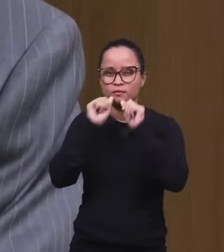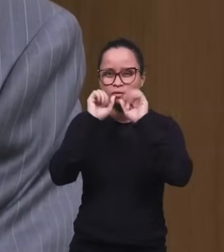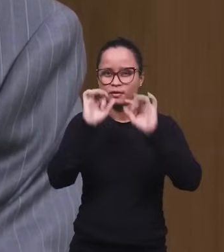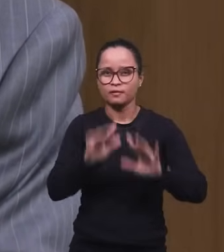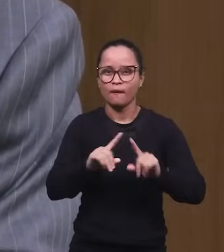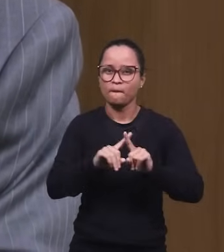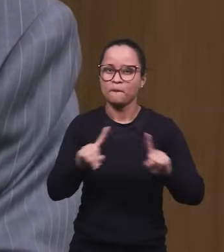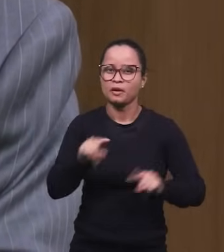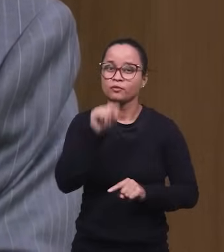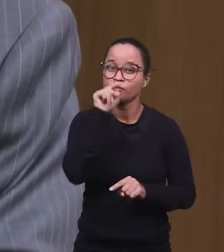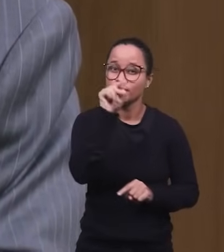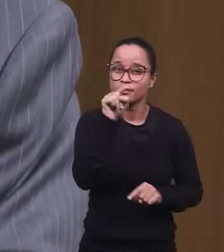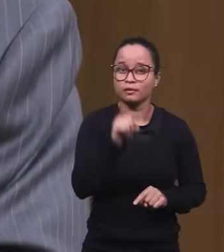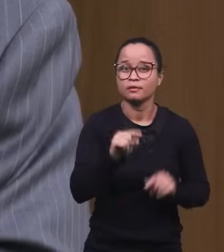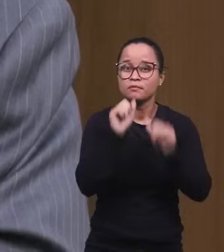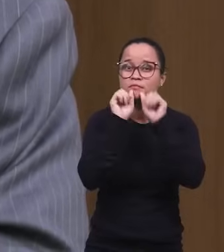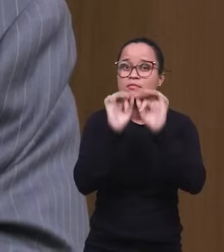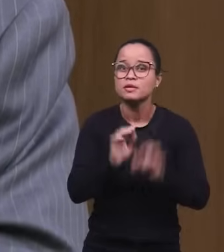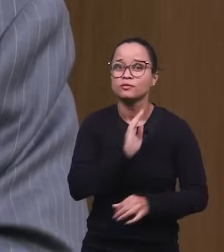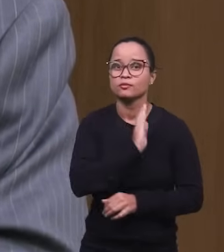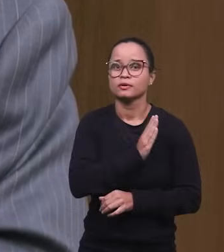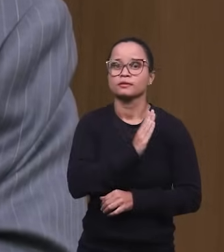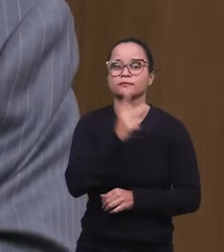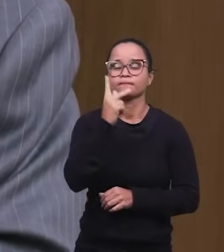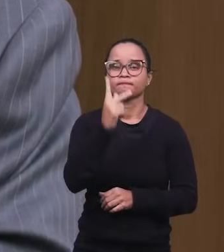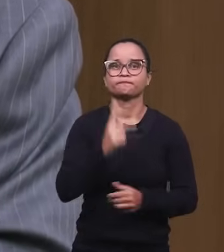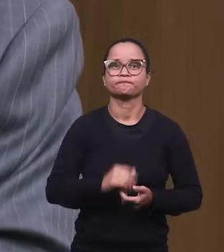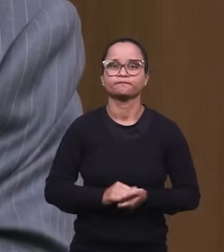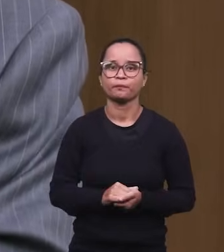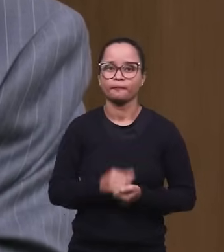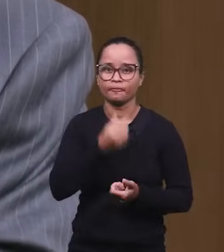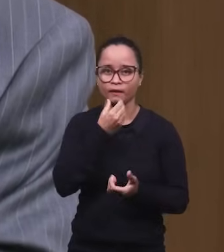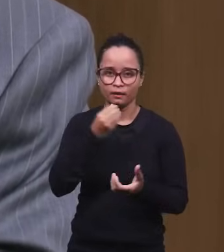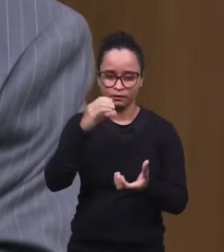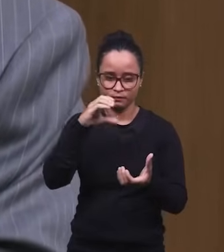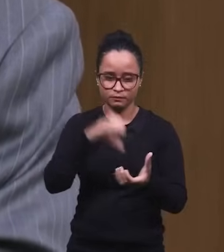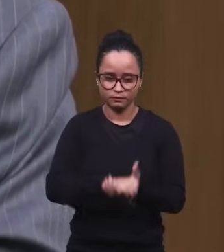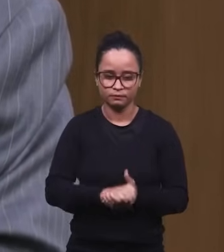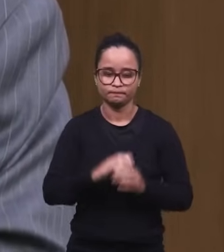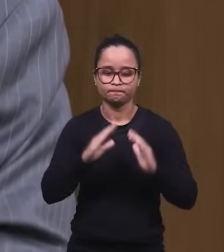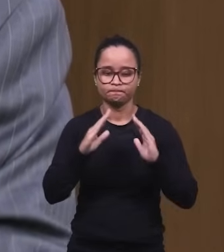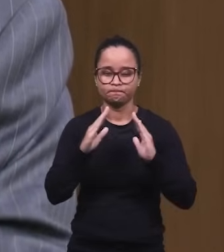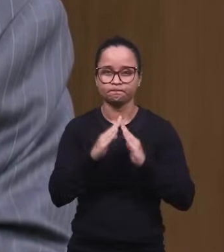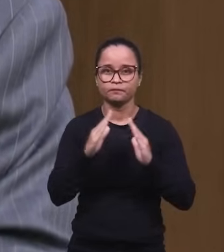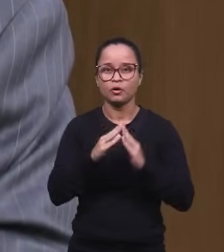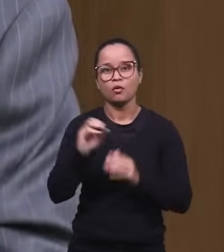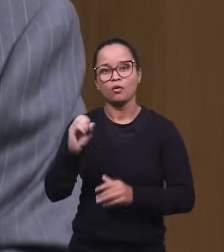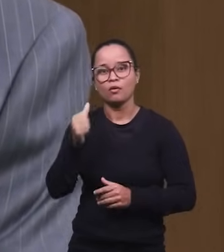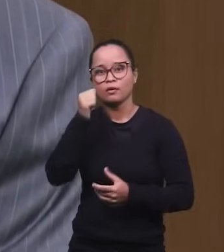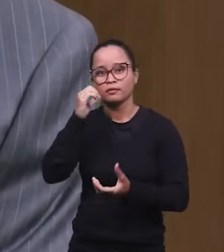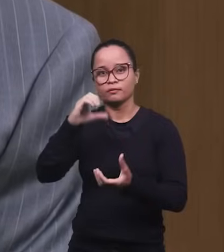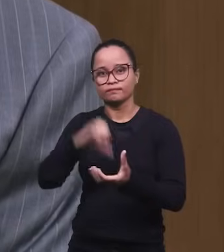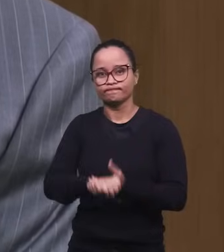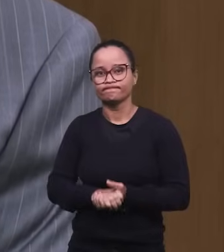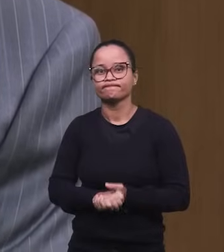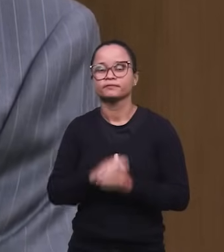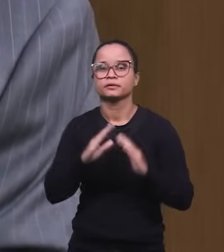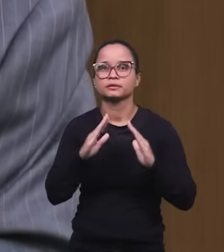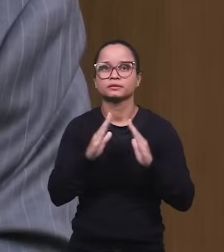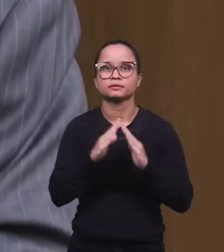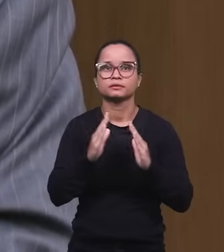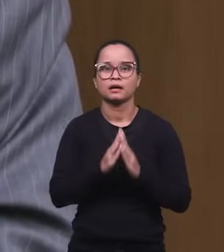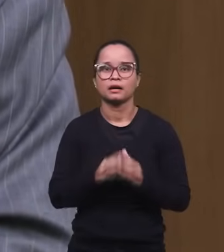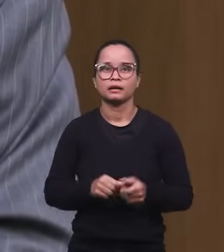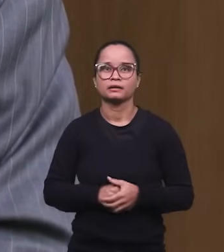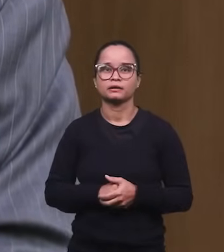bênção, mas você recebeu a bênção. Aquele marido que estava em casa, ou a esposa que estava em casa, ela